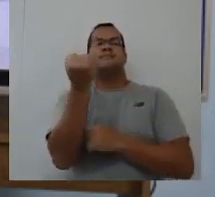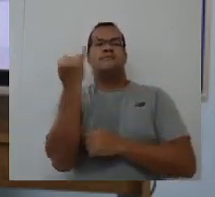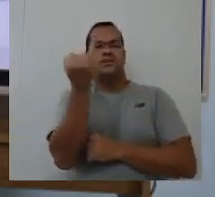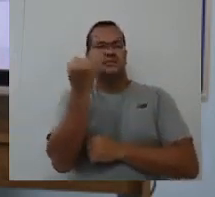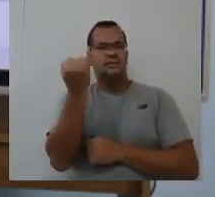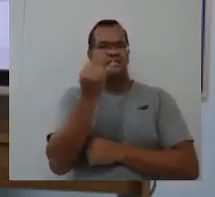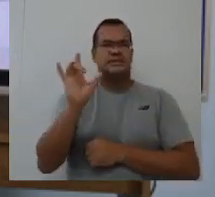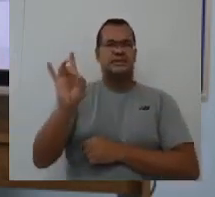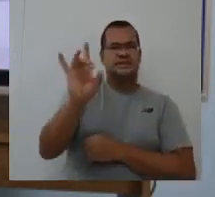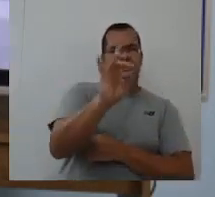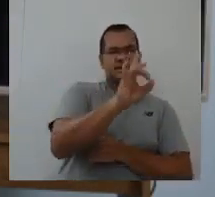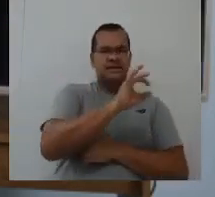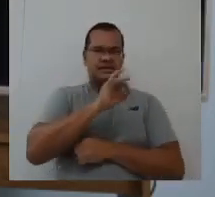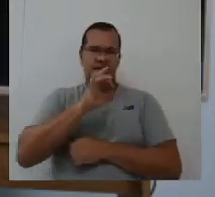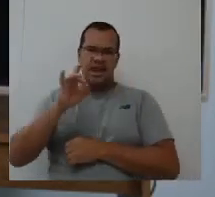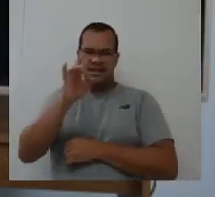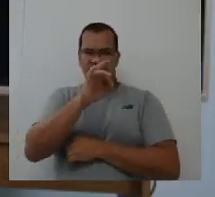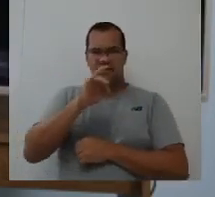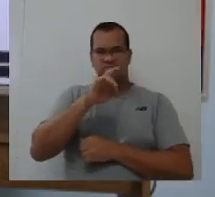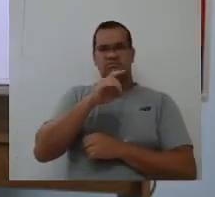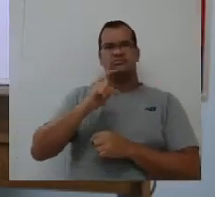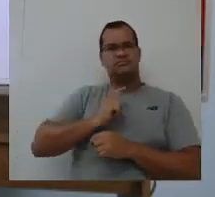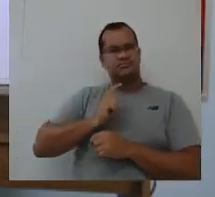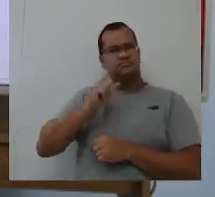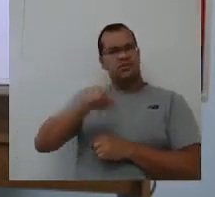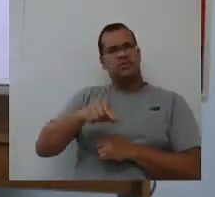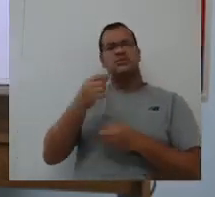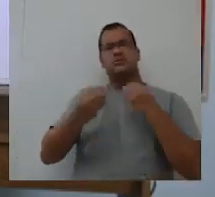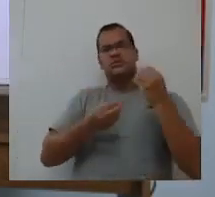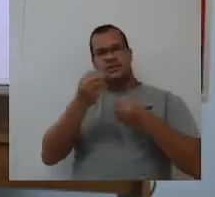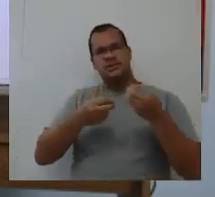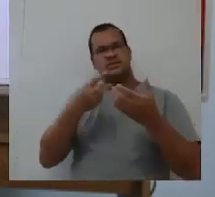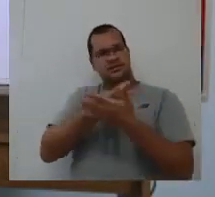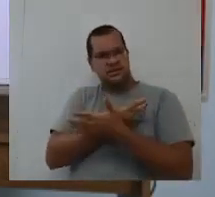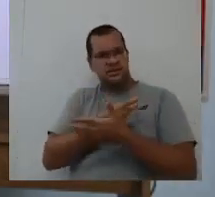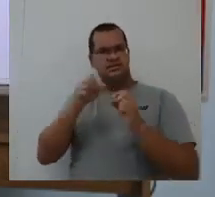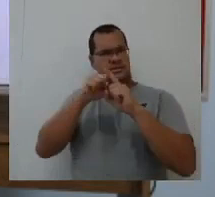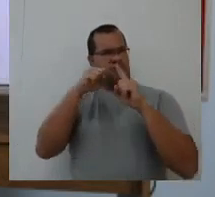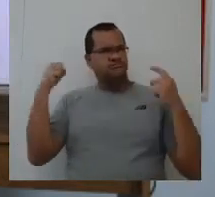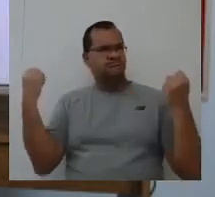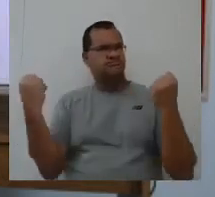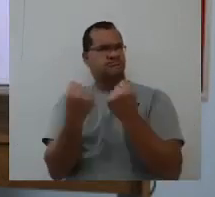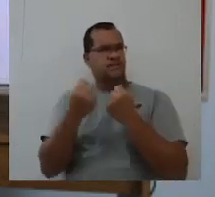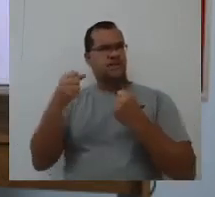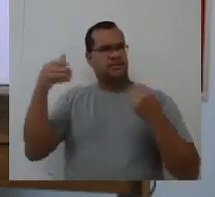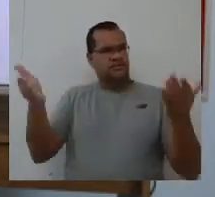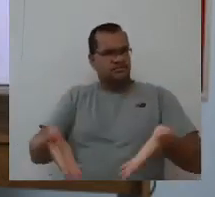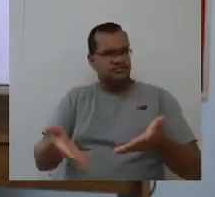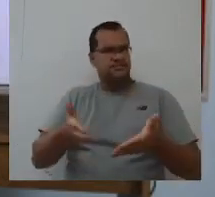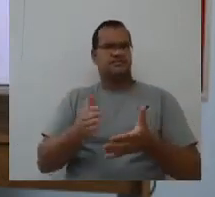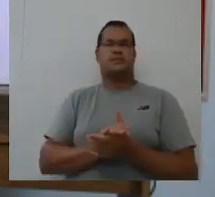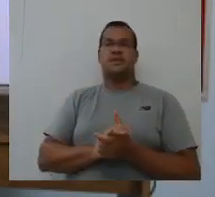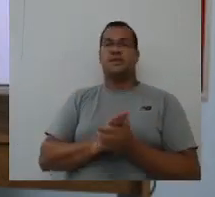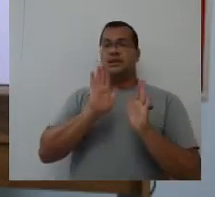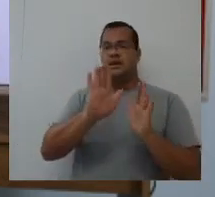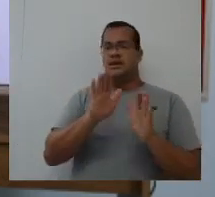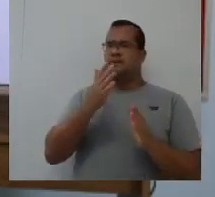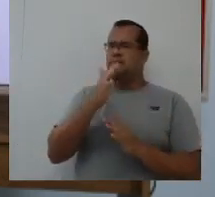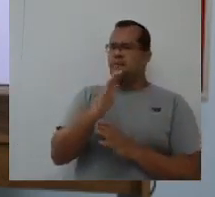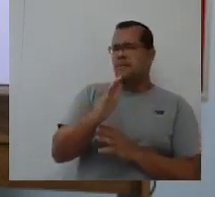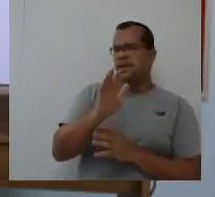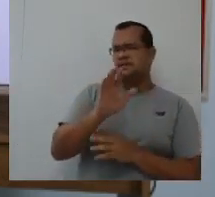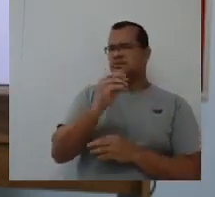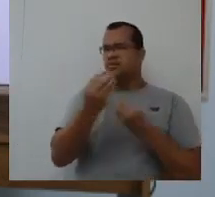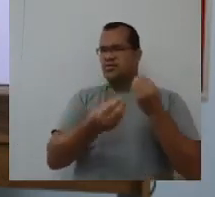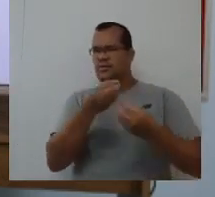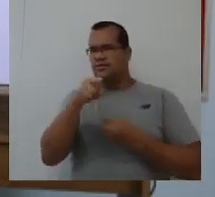de cada um desses fatos históricos para a construção da nossa sociedade contemporânea. Então, é mais ou menos nessa